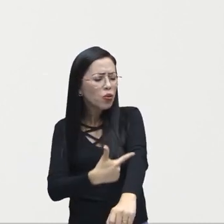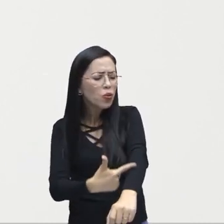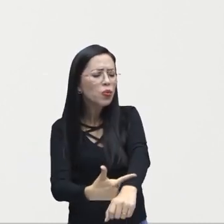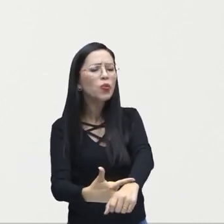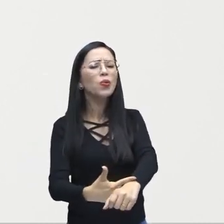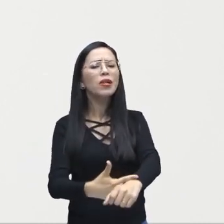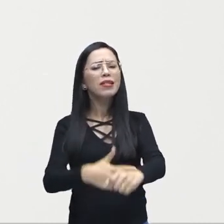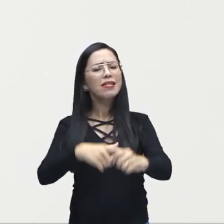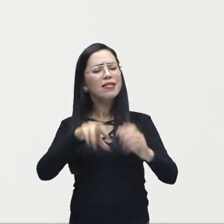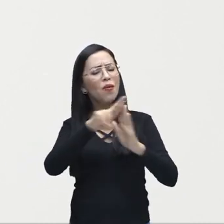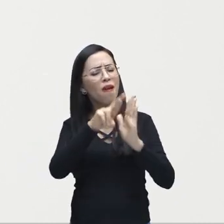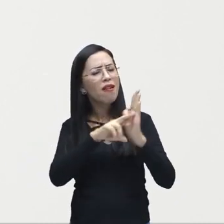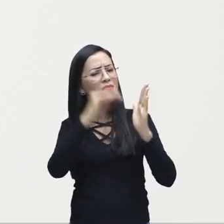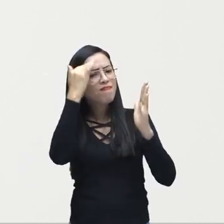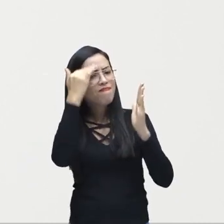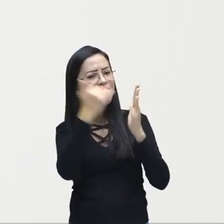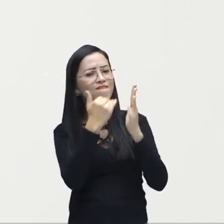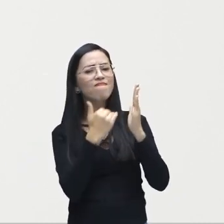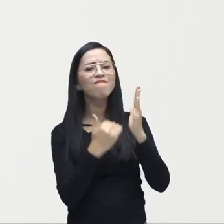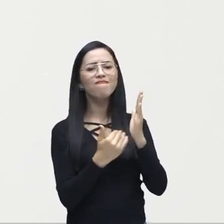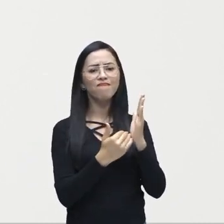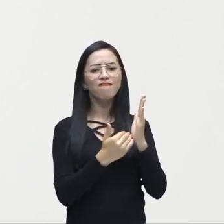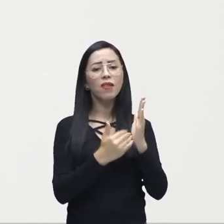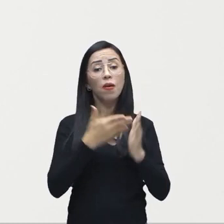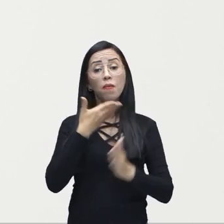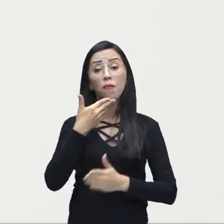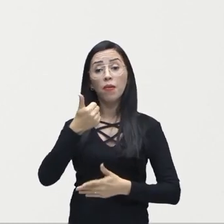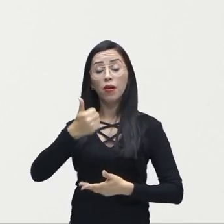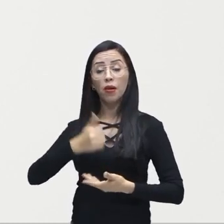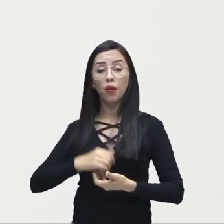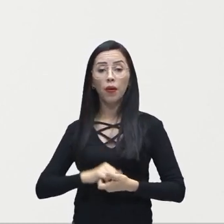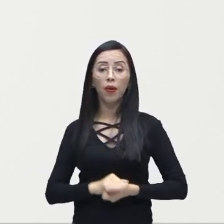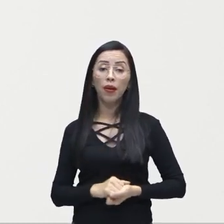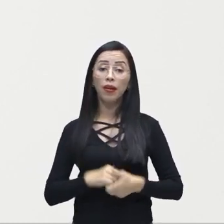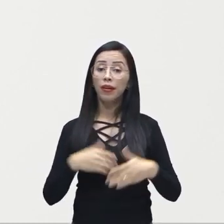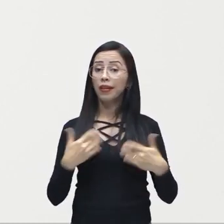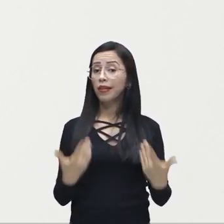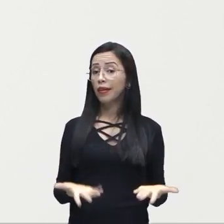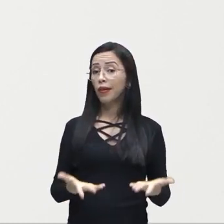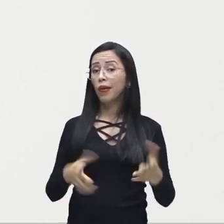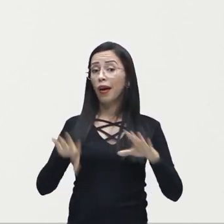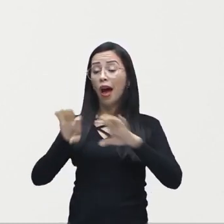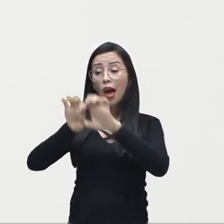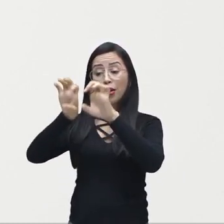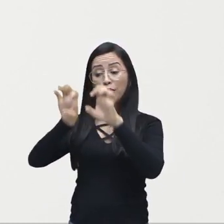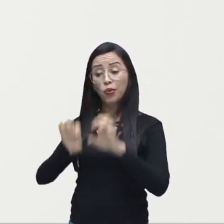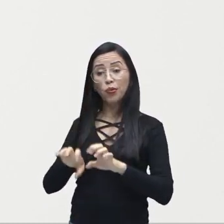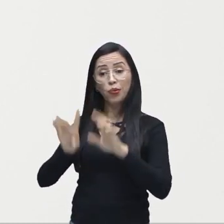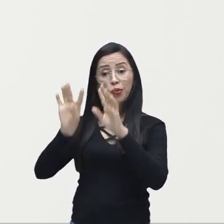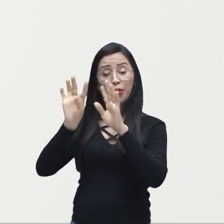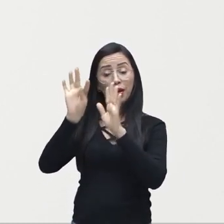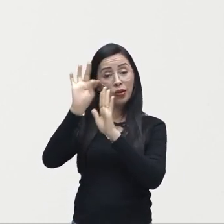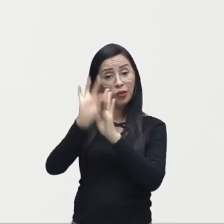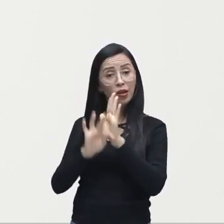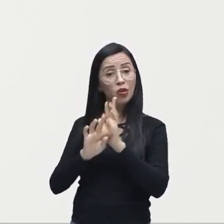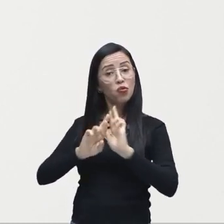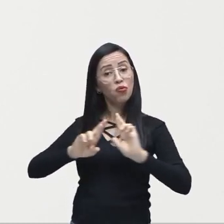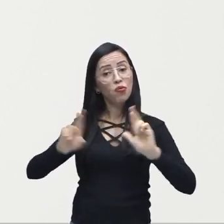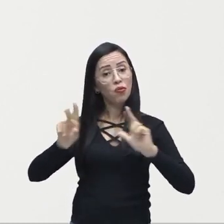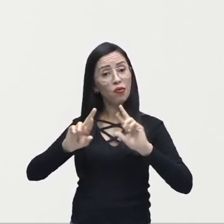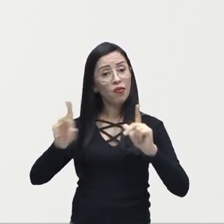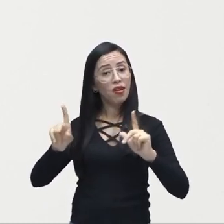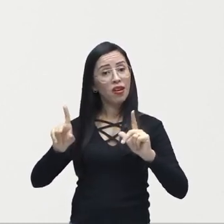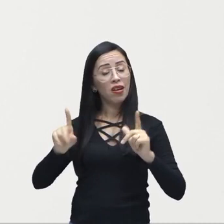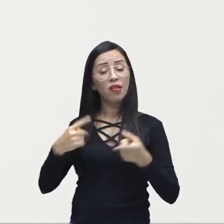os cidadãos. Não é que essa estrutura desse texto é diferente? Por quê? Porque é um tipo de texto dissertativo